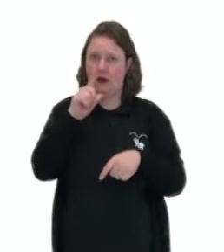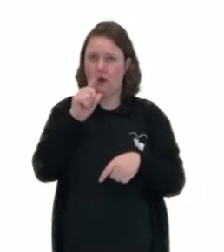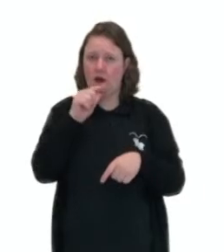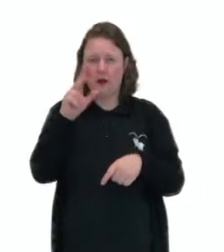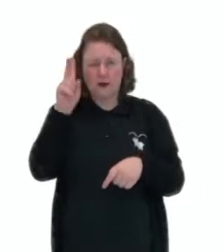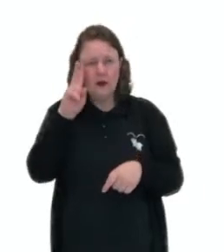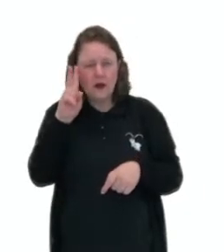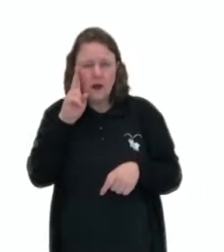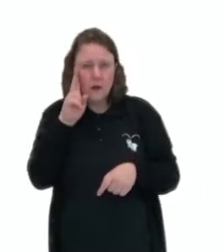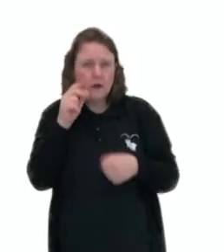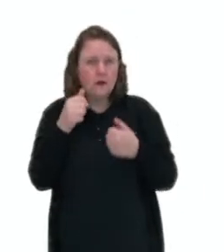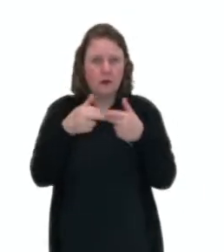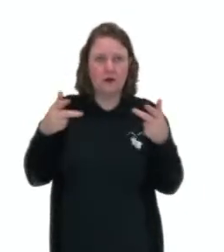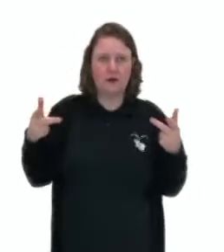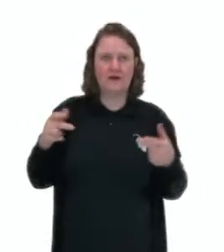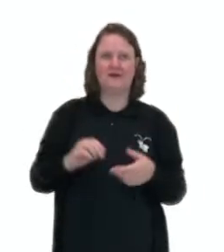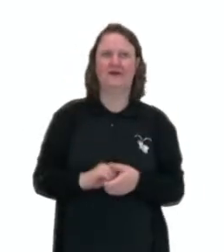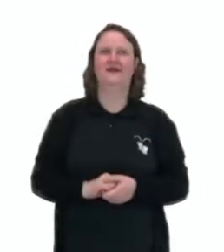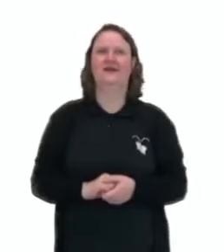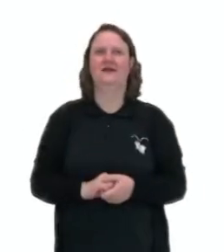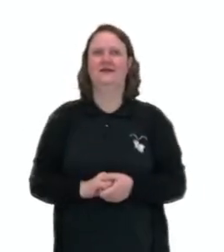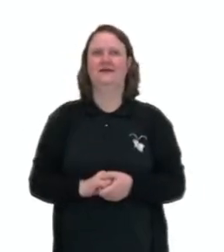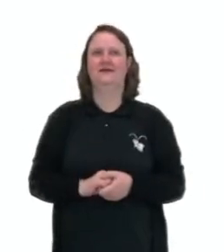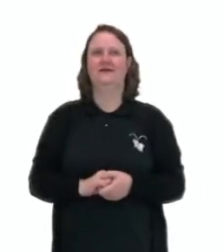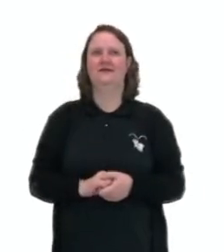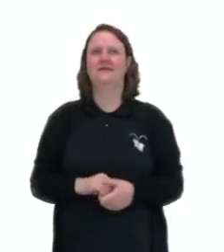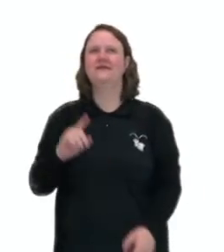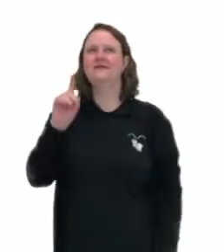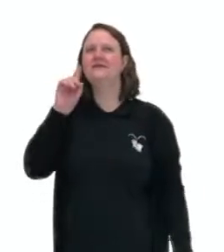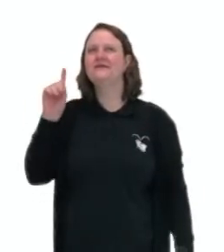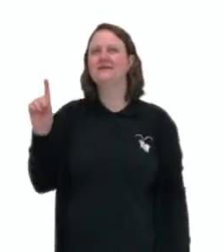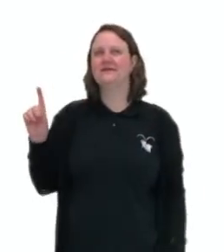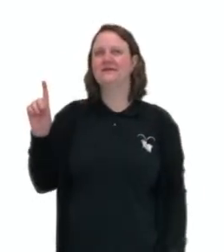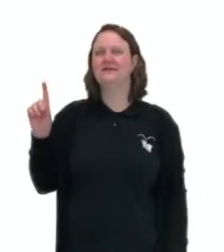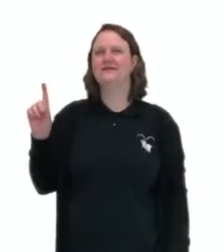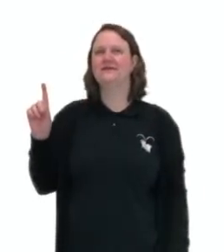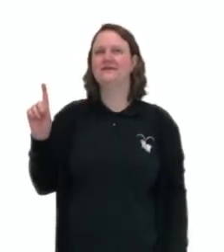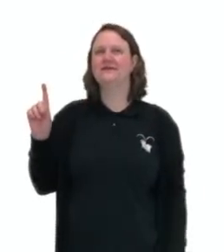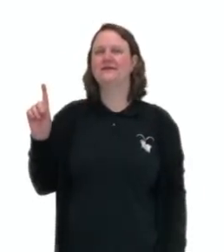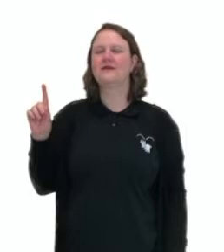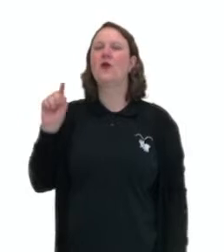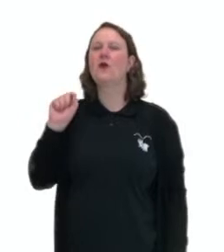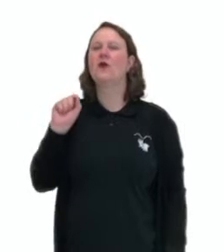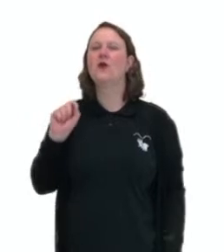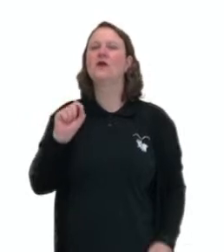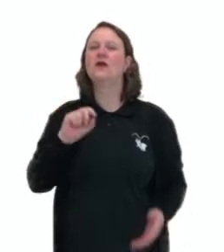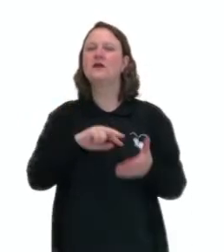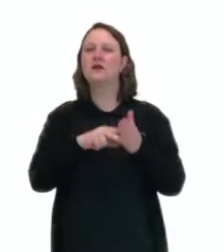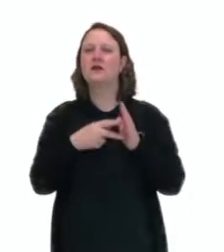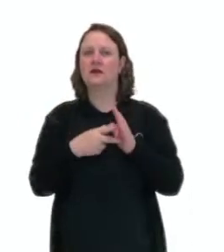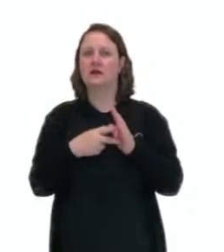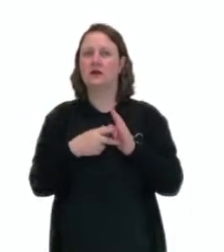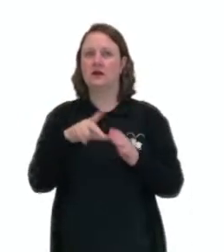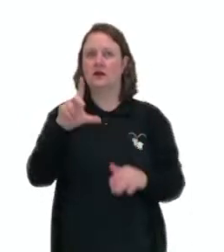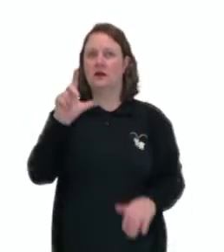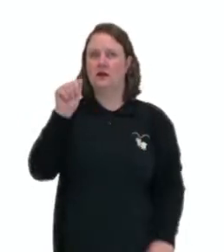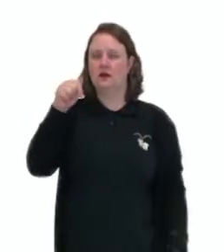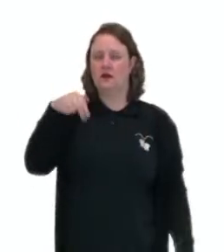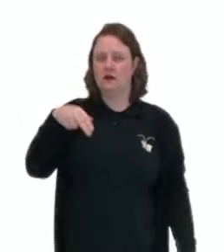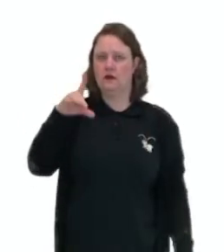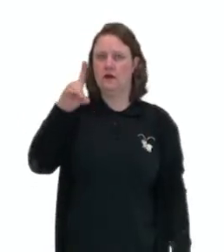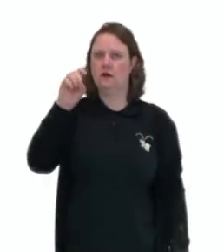alguma coisa? Vamos então aqui desmitificar o que seria isso. A London Mastaba foi inaugurada no Hyde Park,